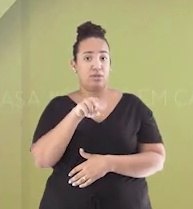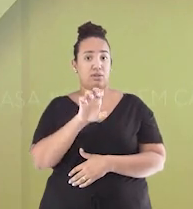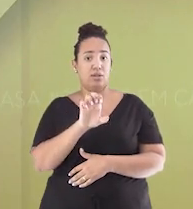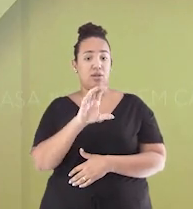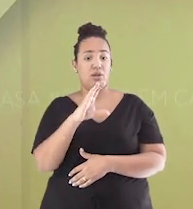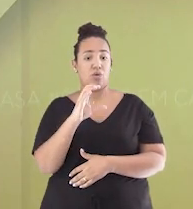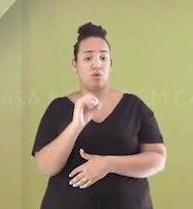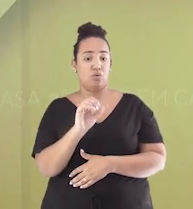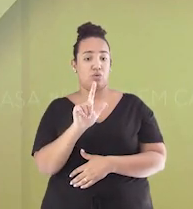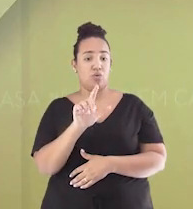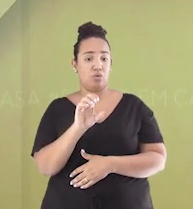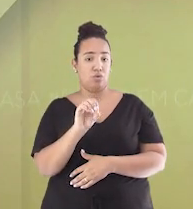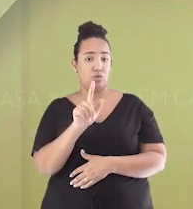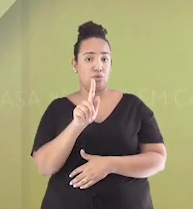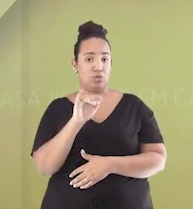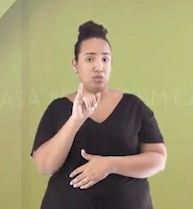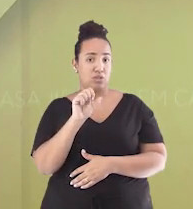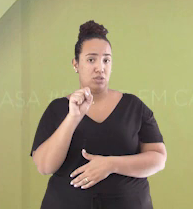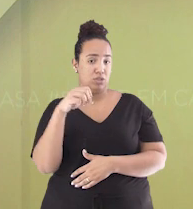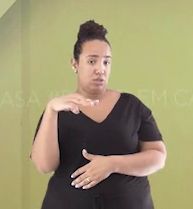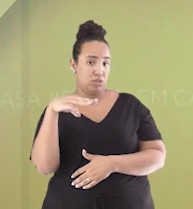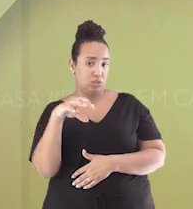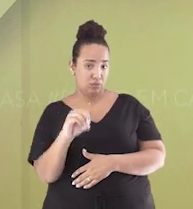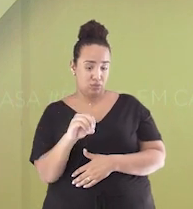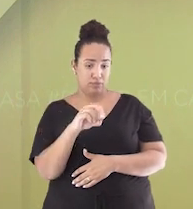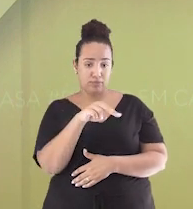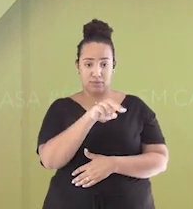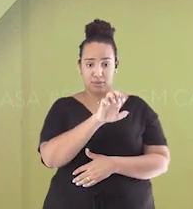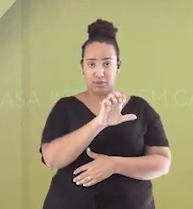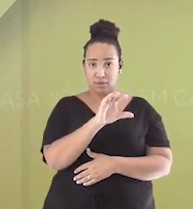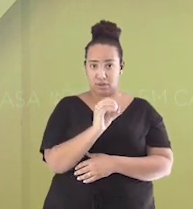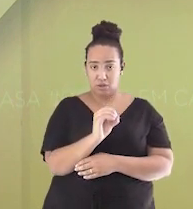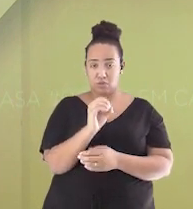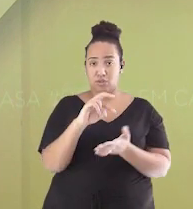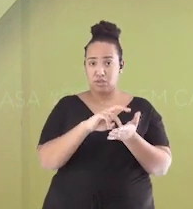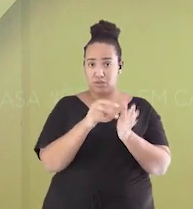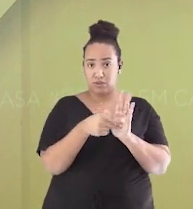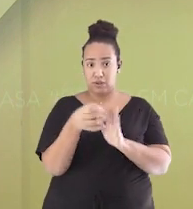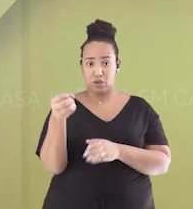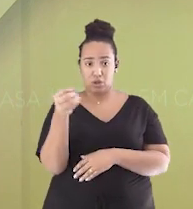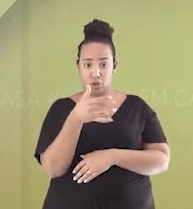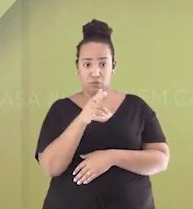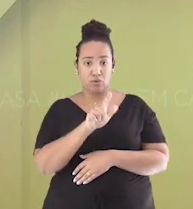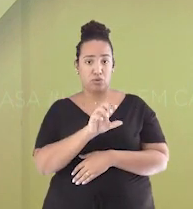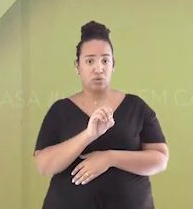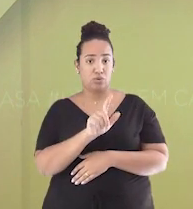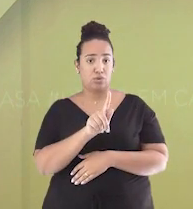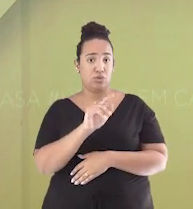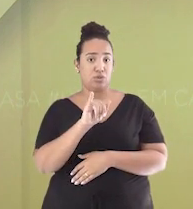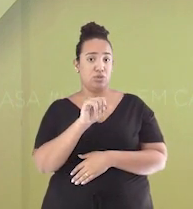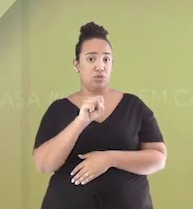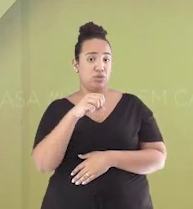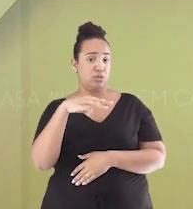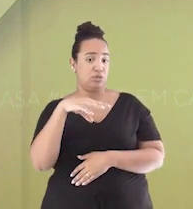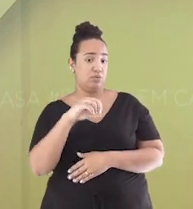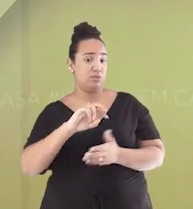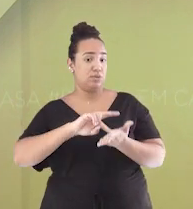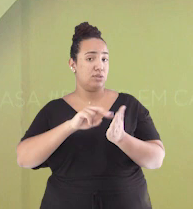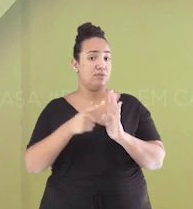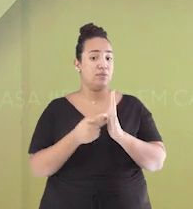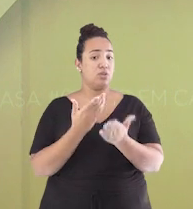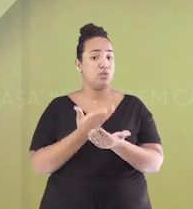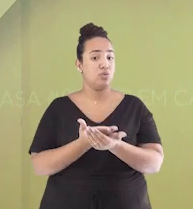Neo significa novo e logismo significa estudo. Vamos pegar algumas palavras e